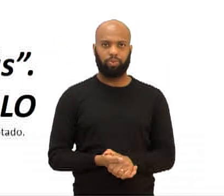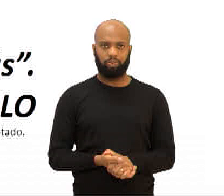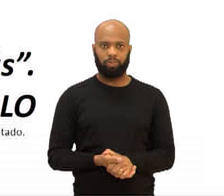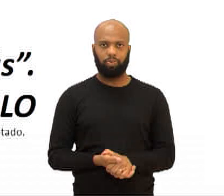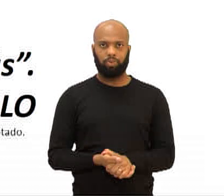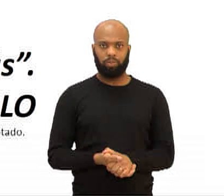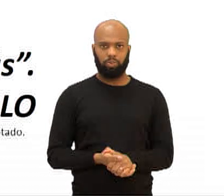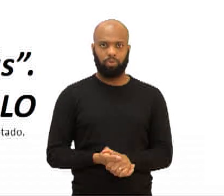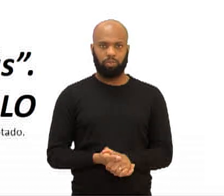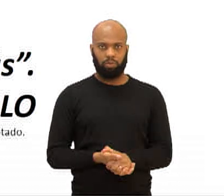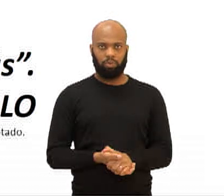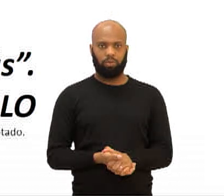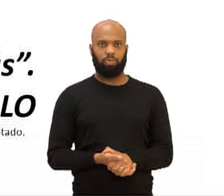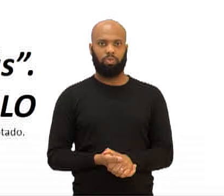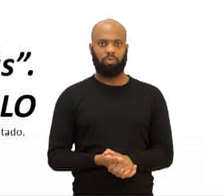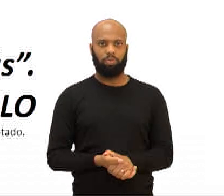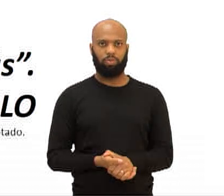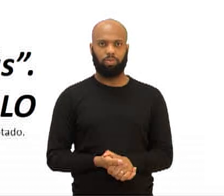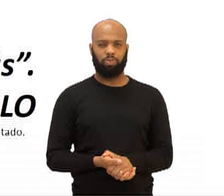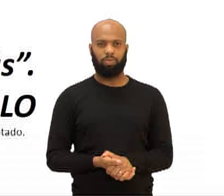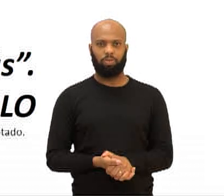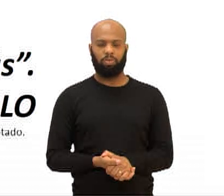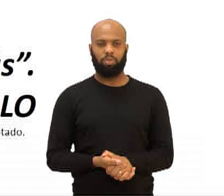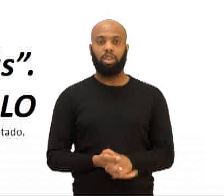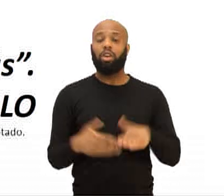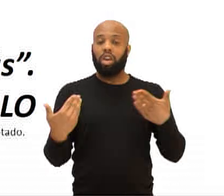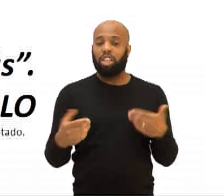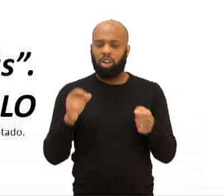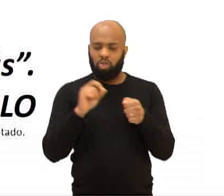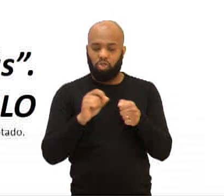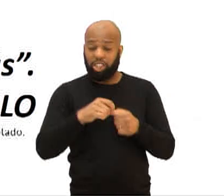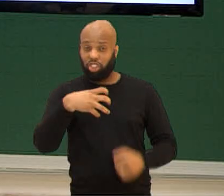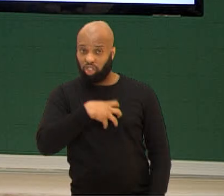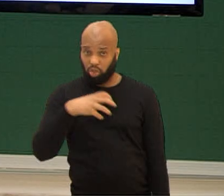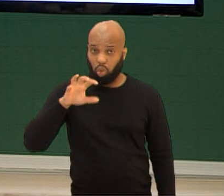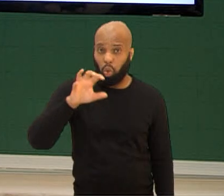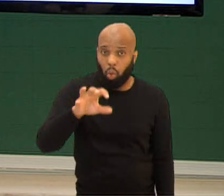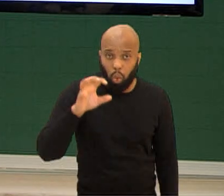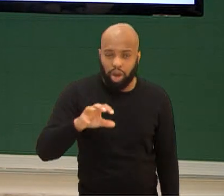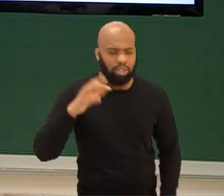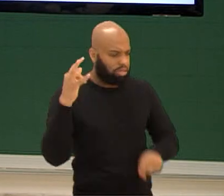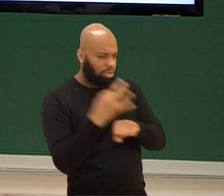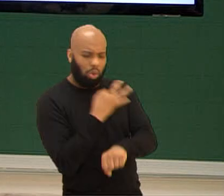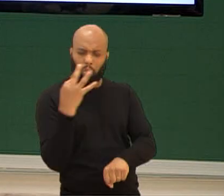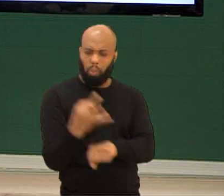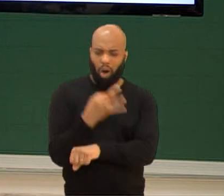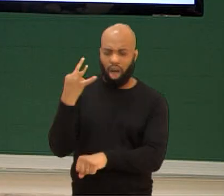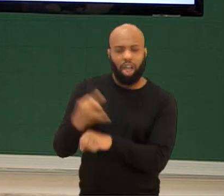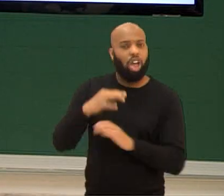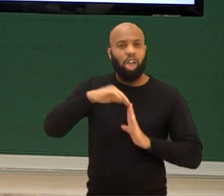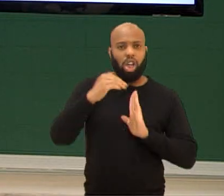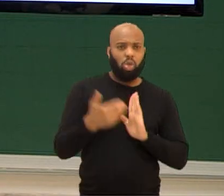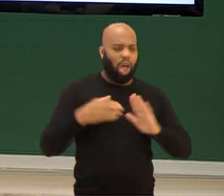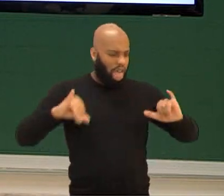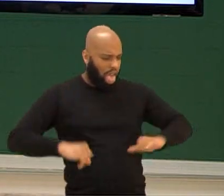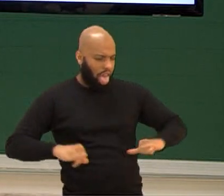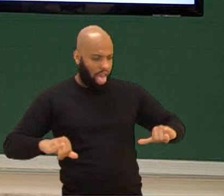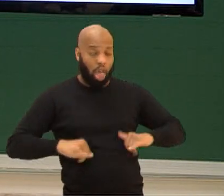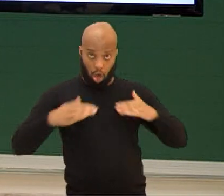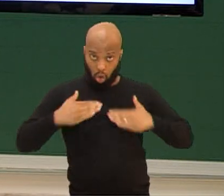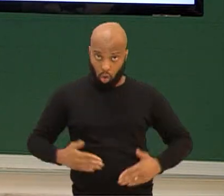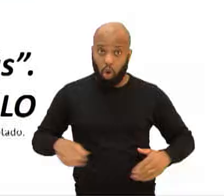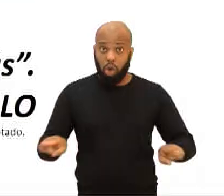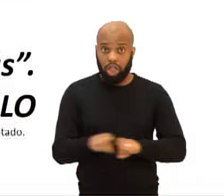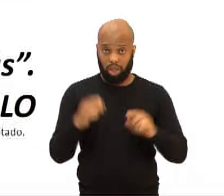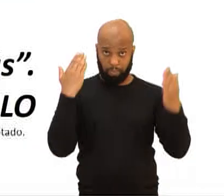firme todos os seus dolores físicas e psicológicas. Então, fez com que ela aguentasse todas as dores físicas e psicológicas que teve. El